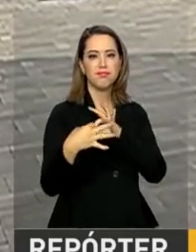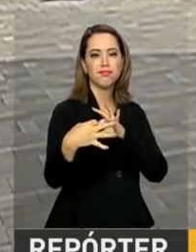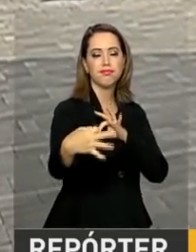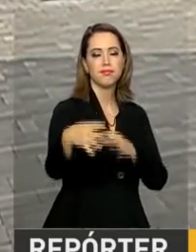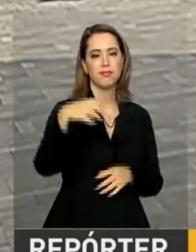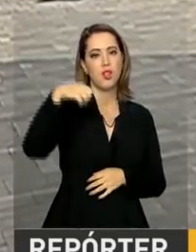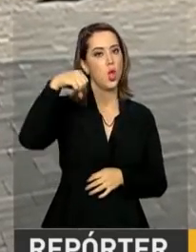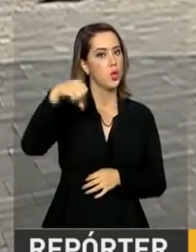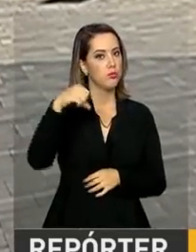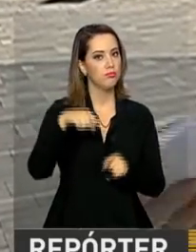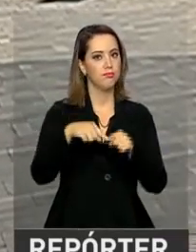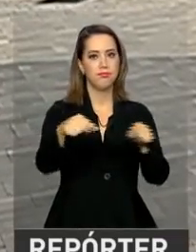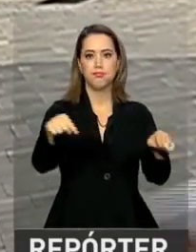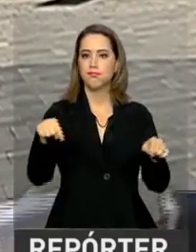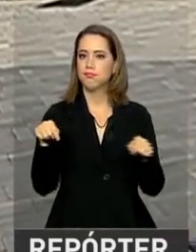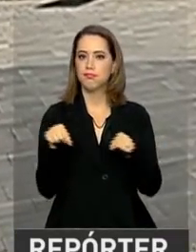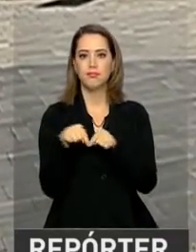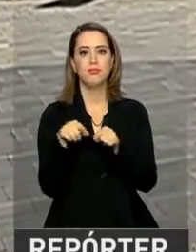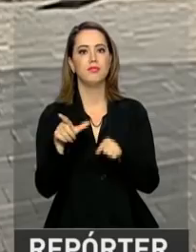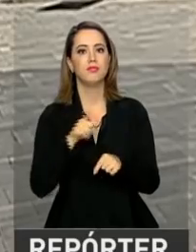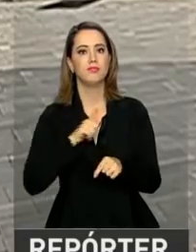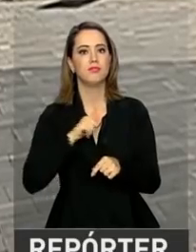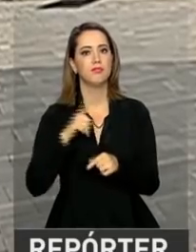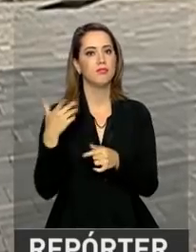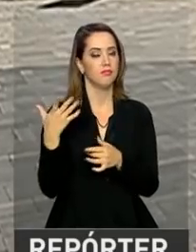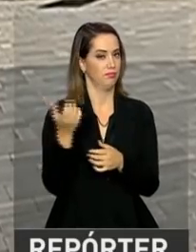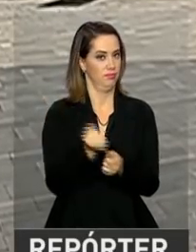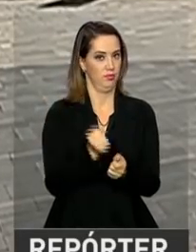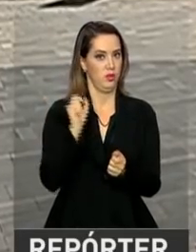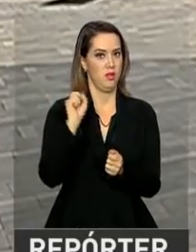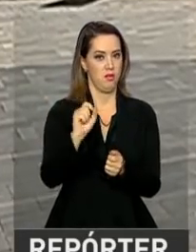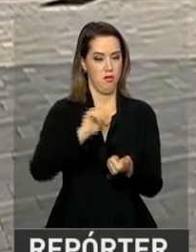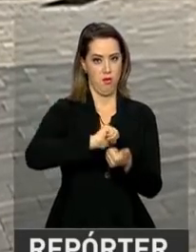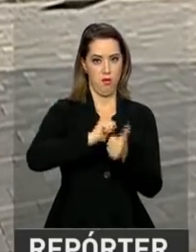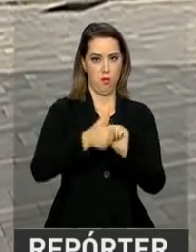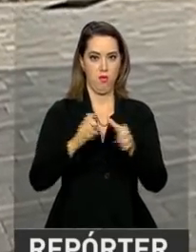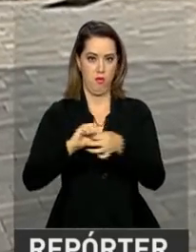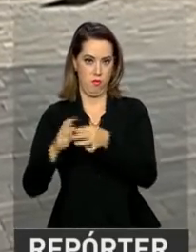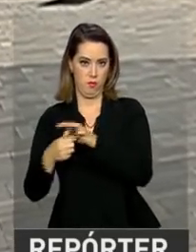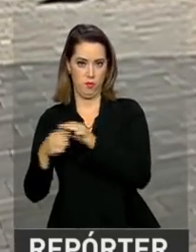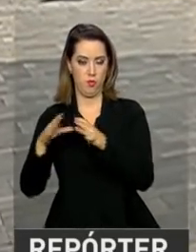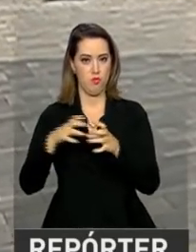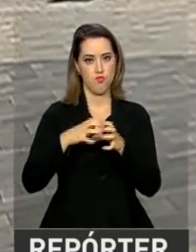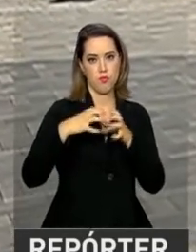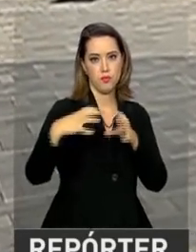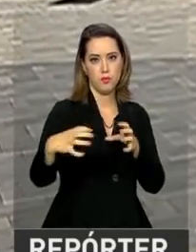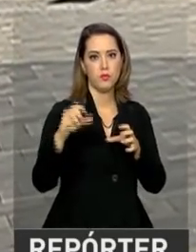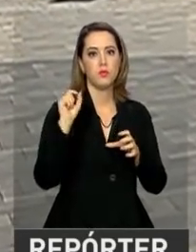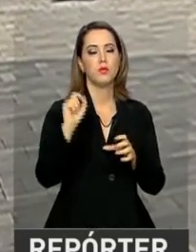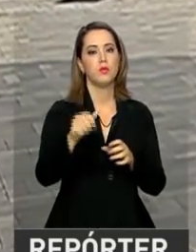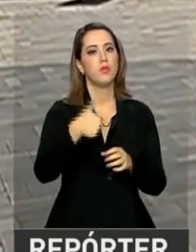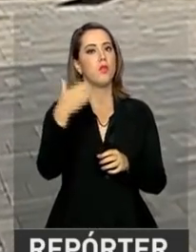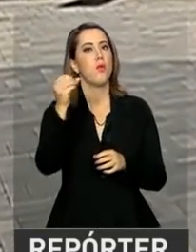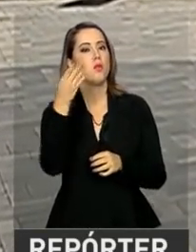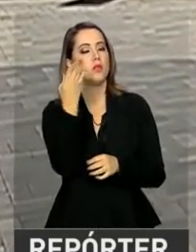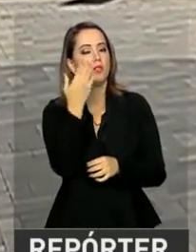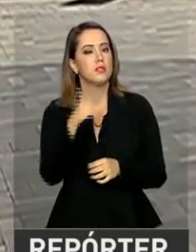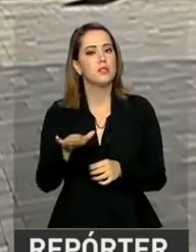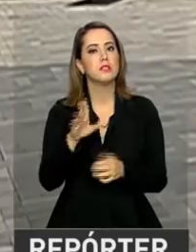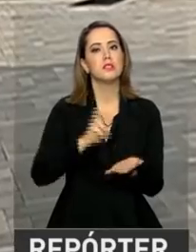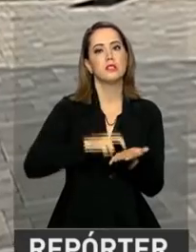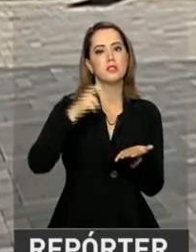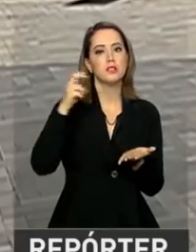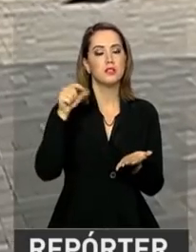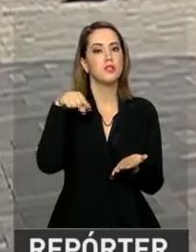arenas foram construídas para receber o maior evento esportivo do mundo. O presidente interino Michel Temer chegou por volta das 10:30 da manhã